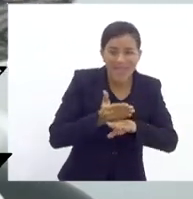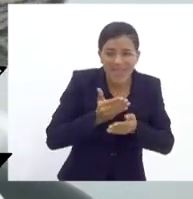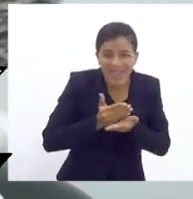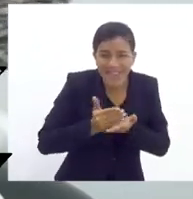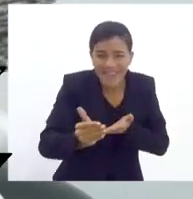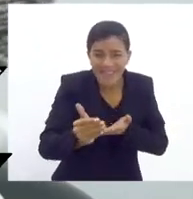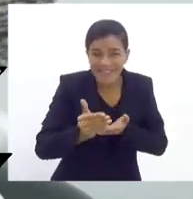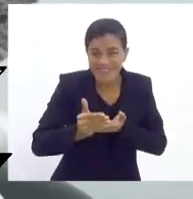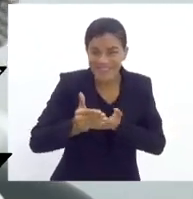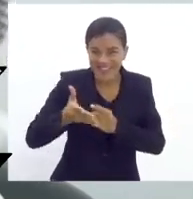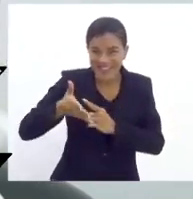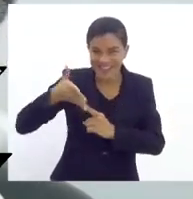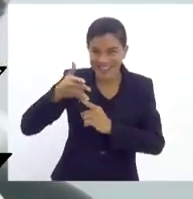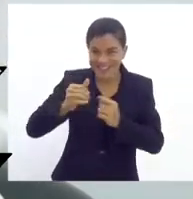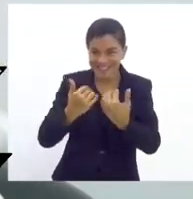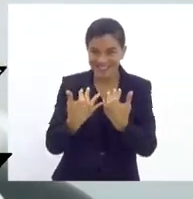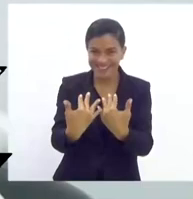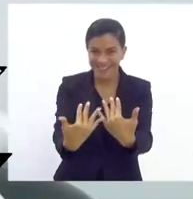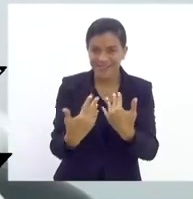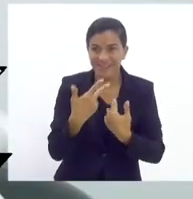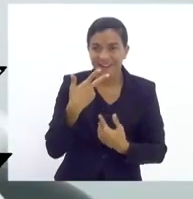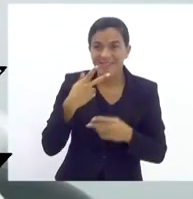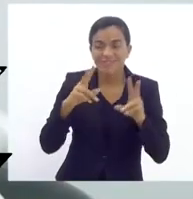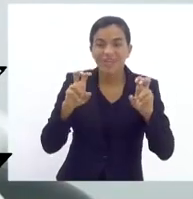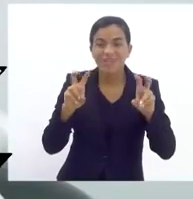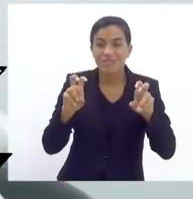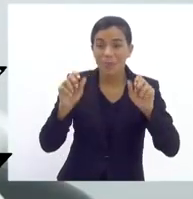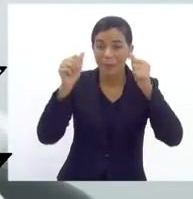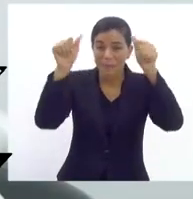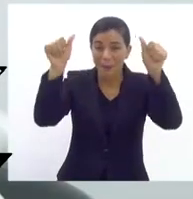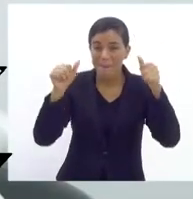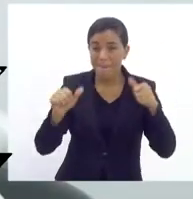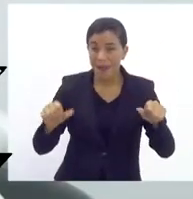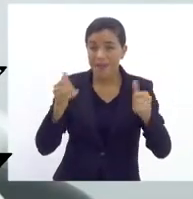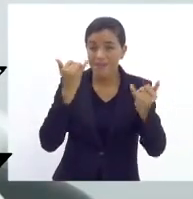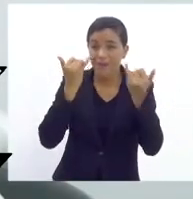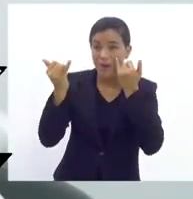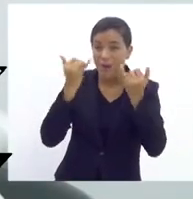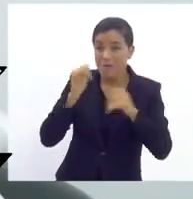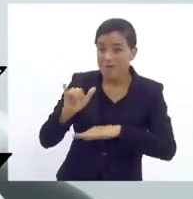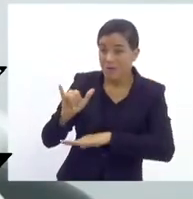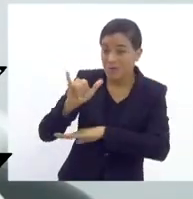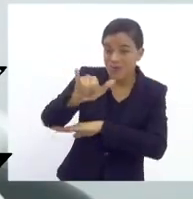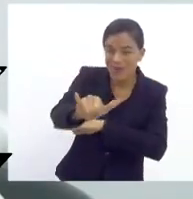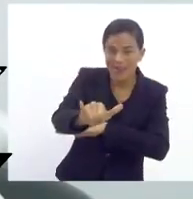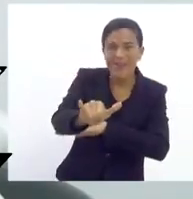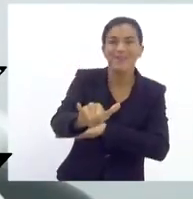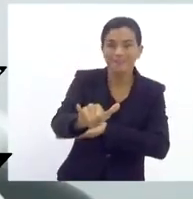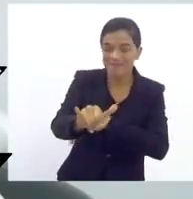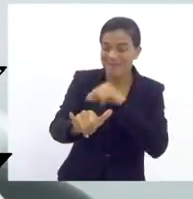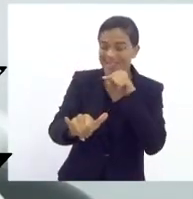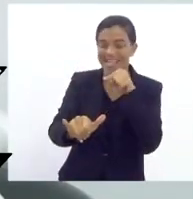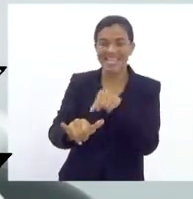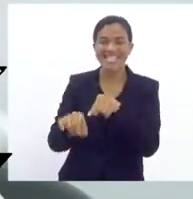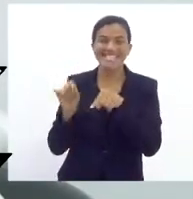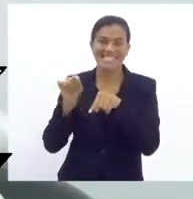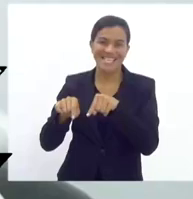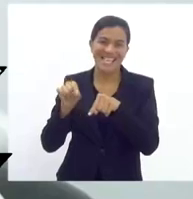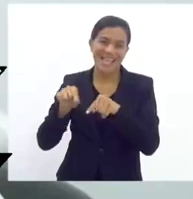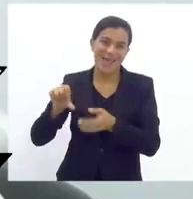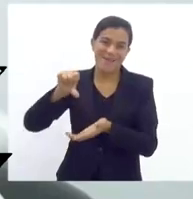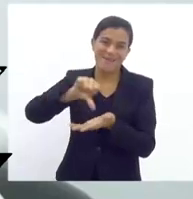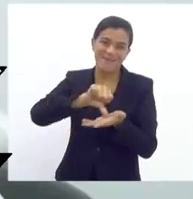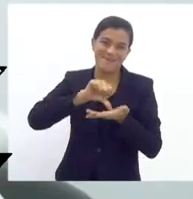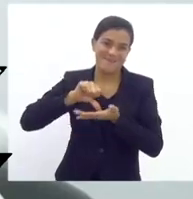porque quando ele falou de colocar folders e informação nos aeroportos Esse é um dos pontos